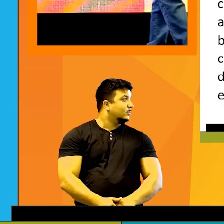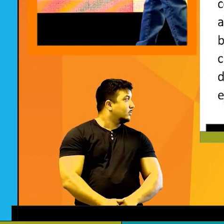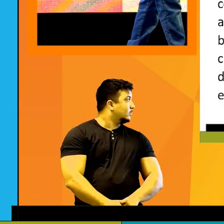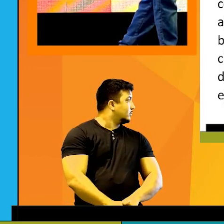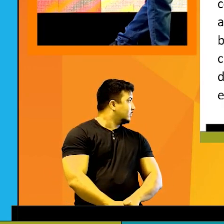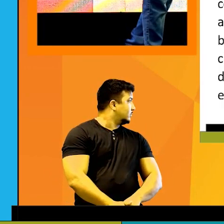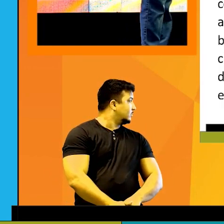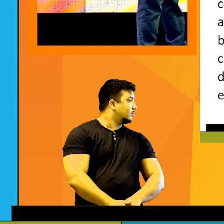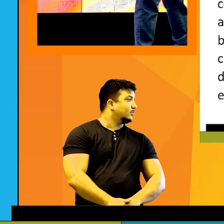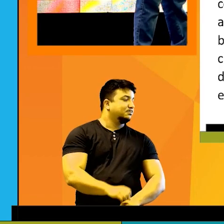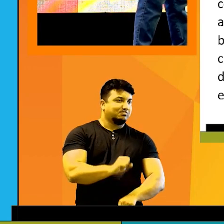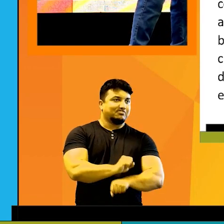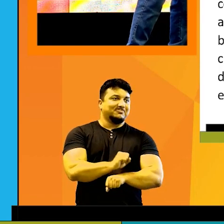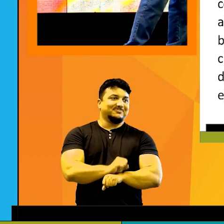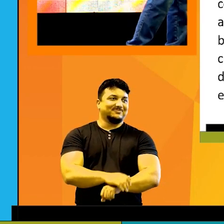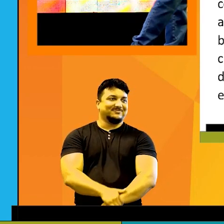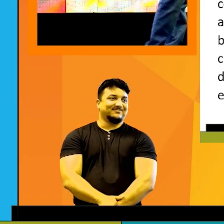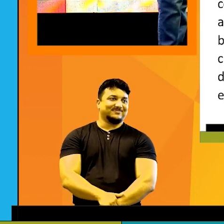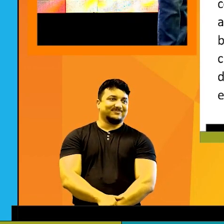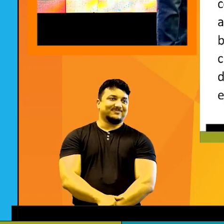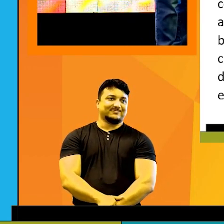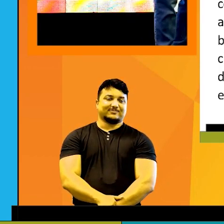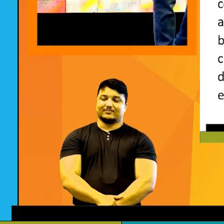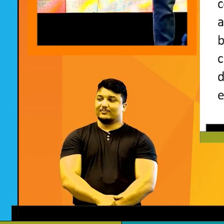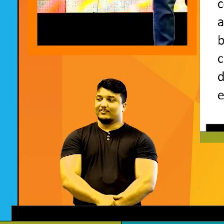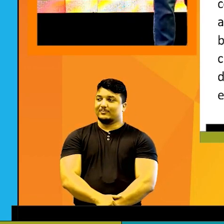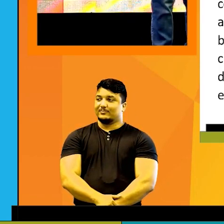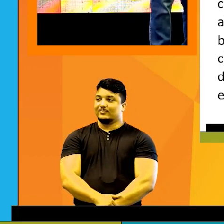Não, vou guardar mais um minuto.